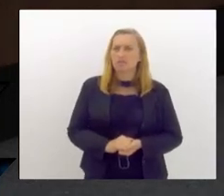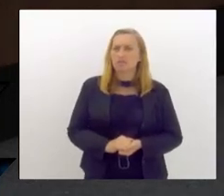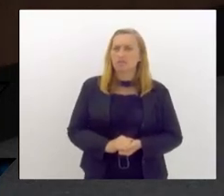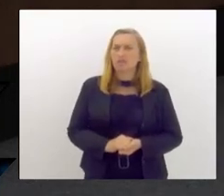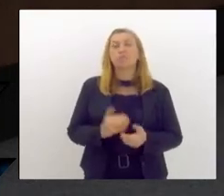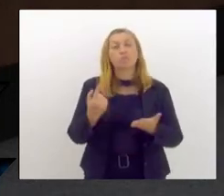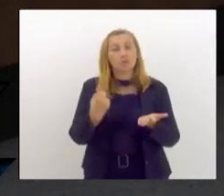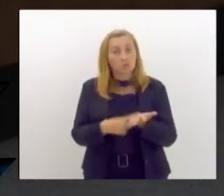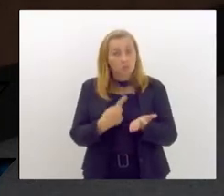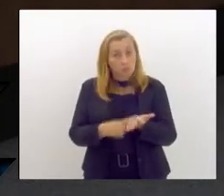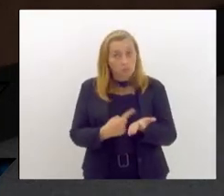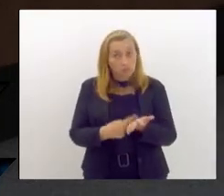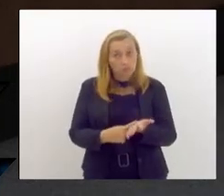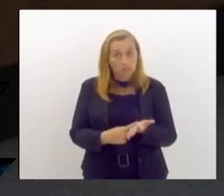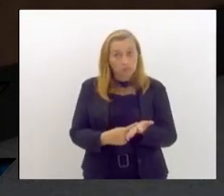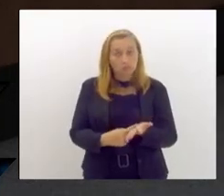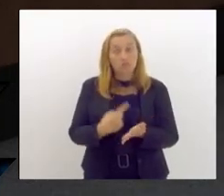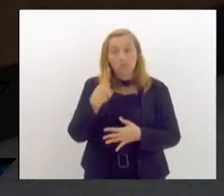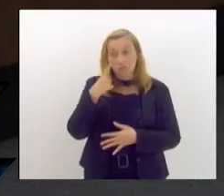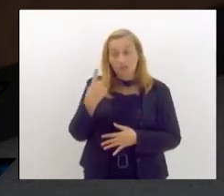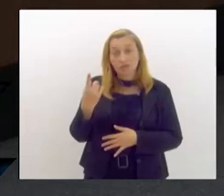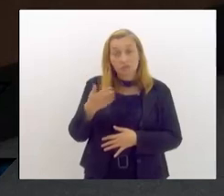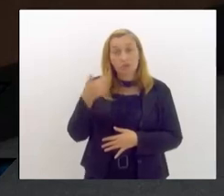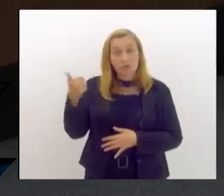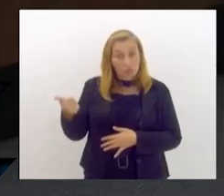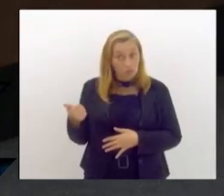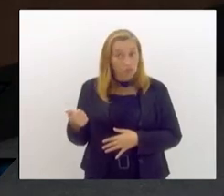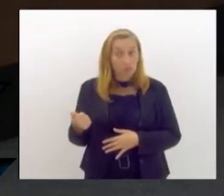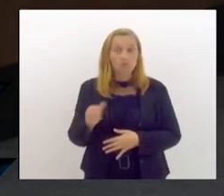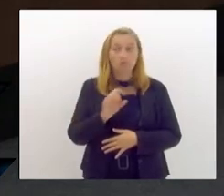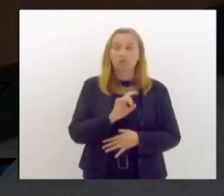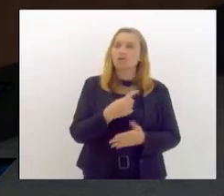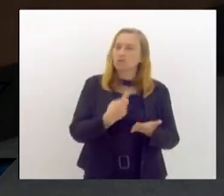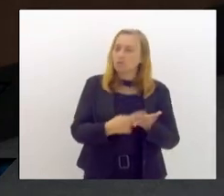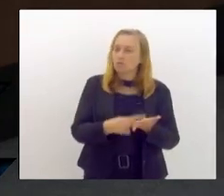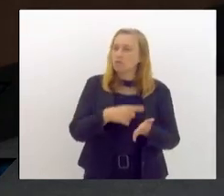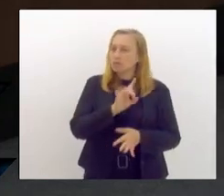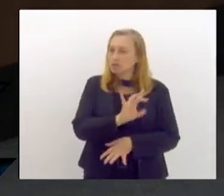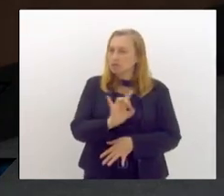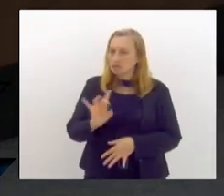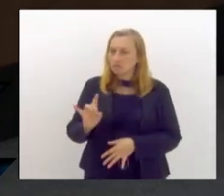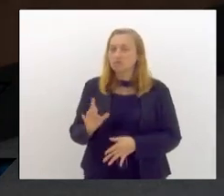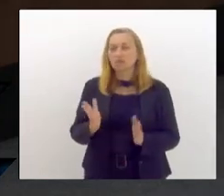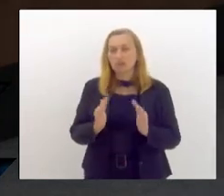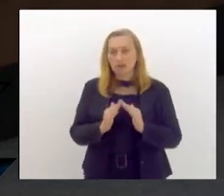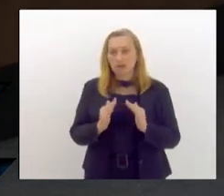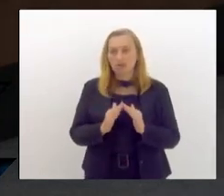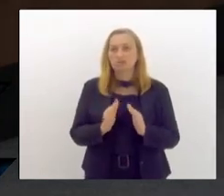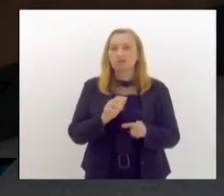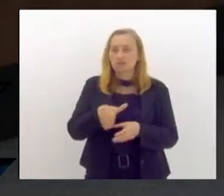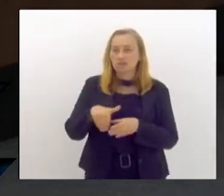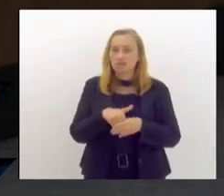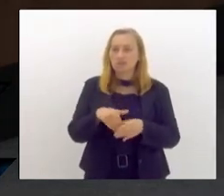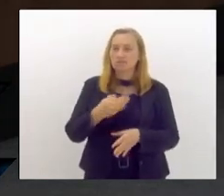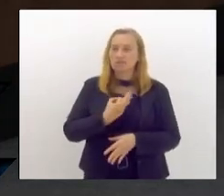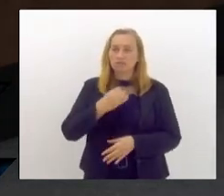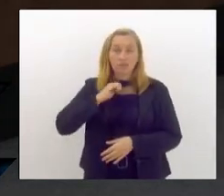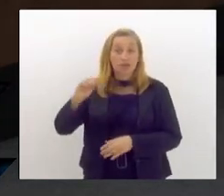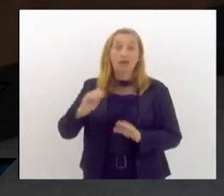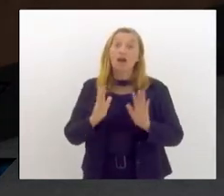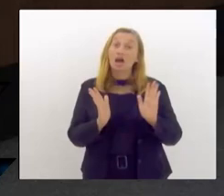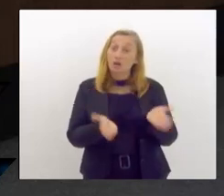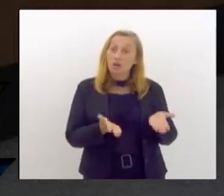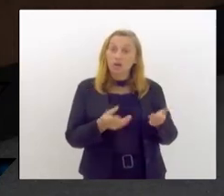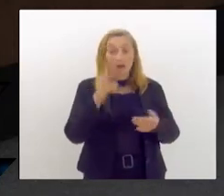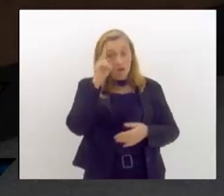de um acordo para que a gente adote procedimentos aqui, acordo de cavalheiros, para que adote novos procedimentos na votação de medalhas. Agora,